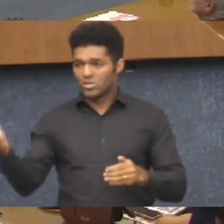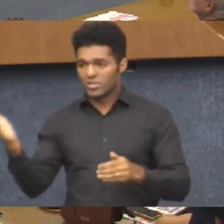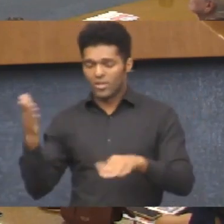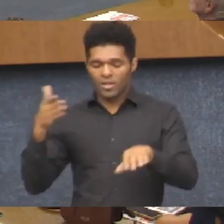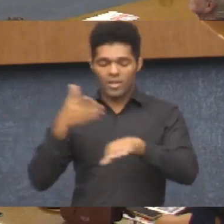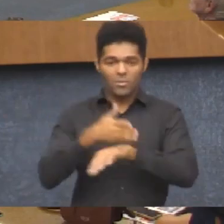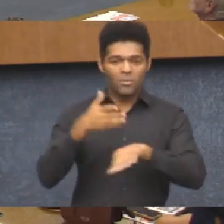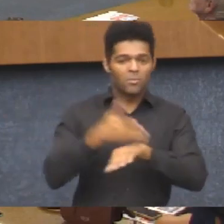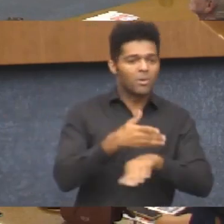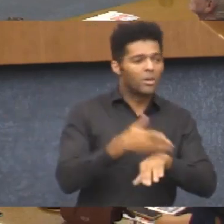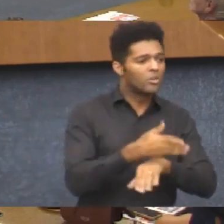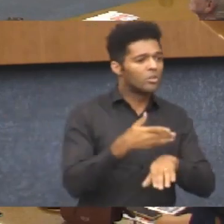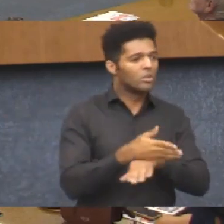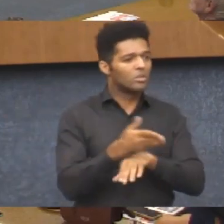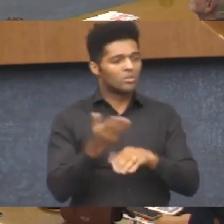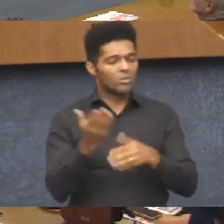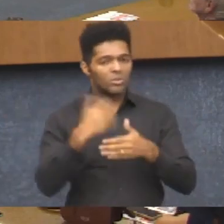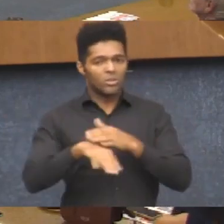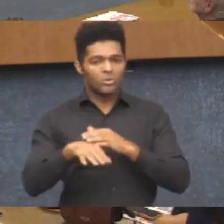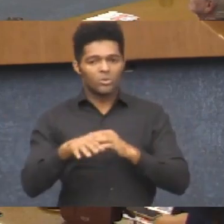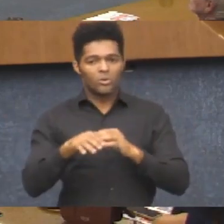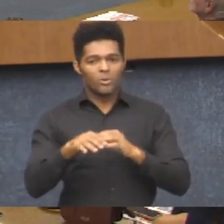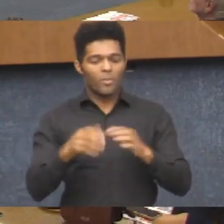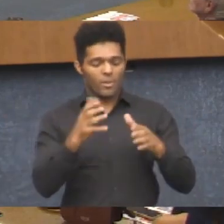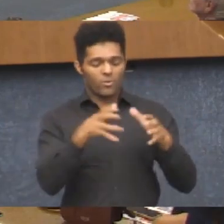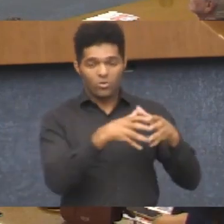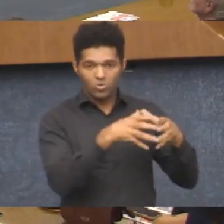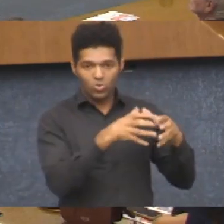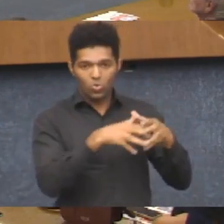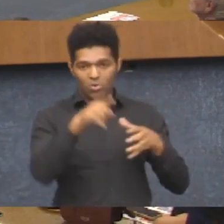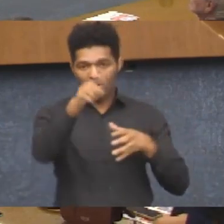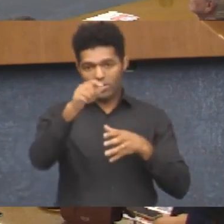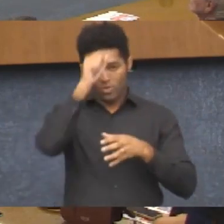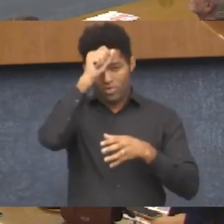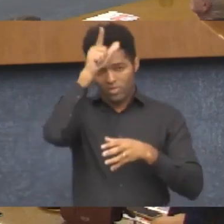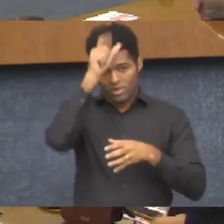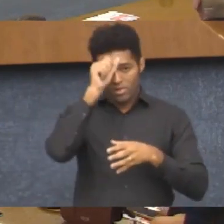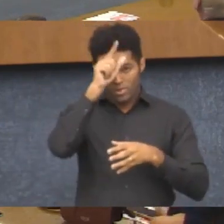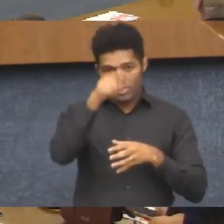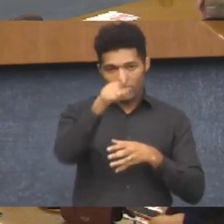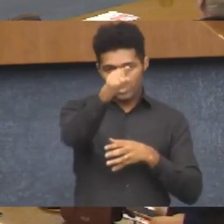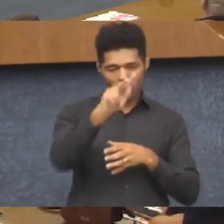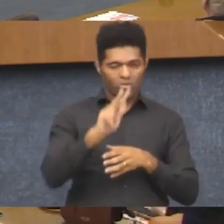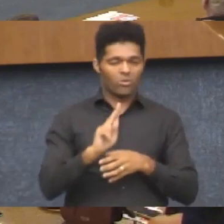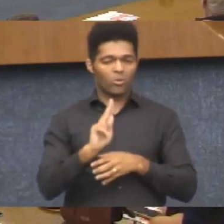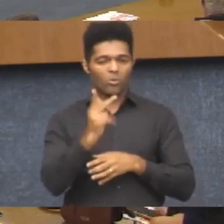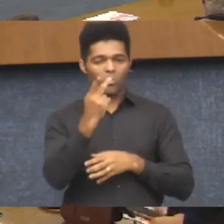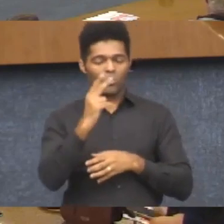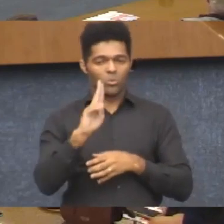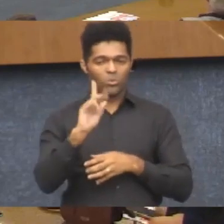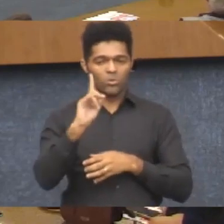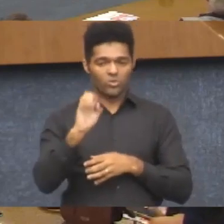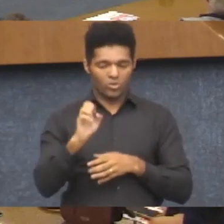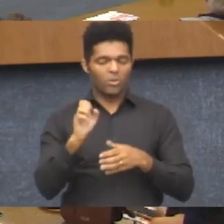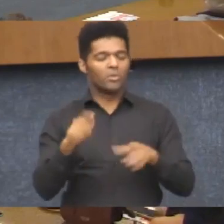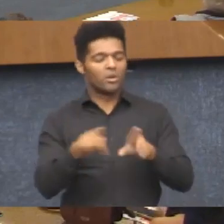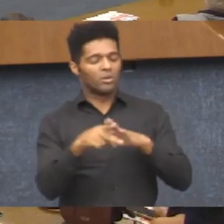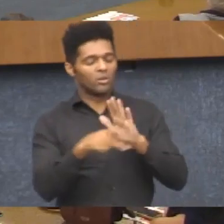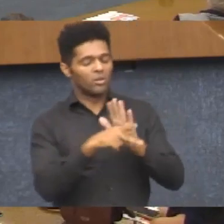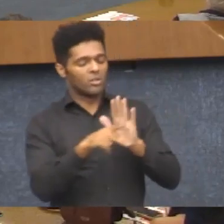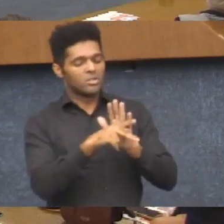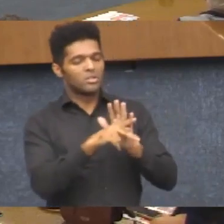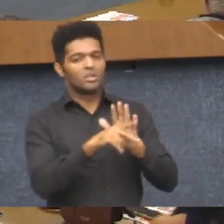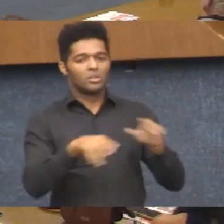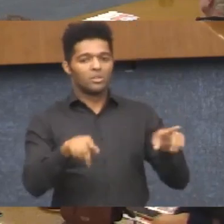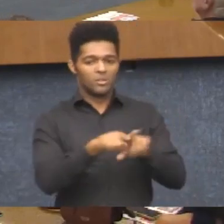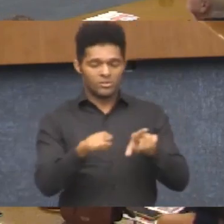da nossa equipe, por exemplo, o enfermeiro Wood. Está aqui, gente? Cadê o Wood? Levanta aí. É enfermeiro da atenção primária, uma salva de palmas para ele, meu querido companheiro,